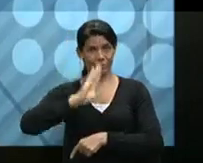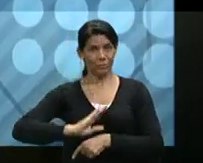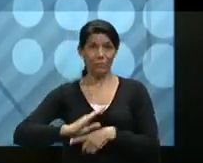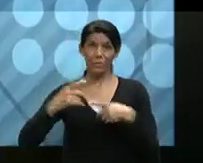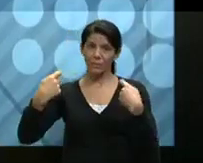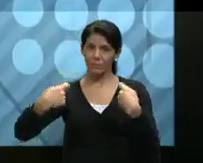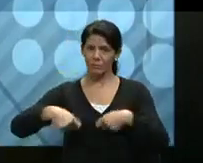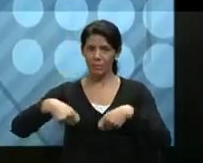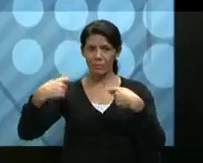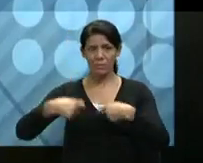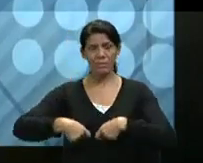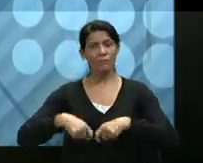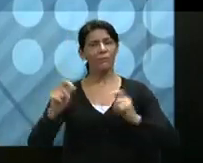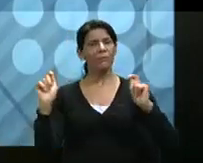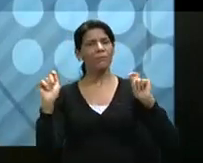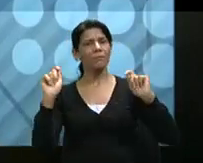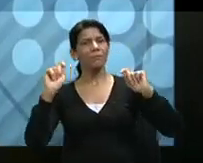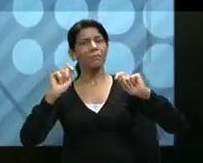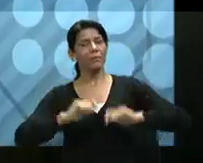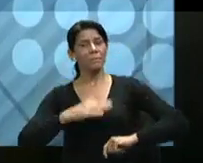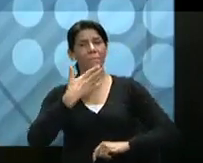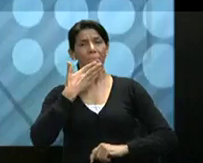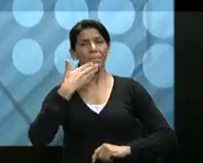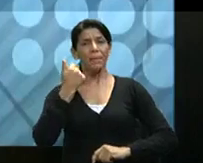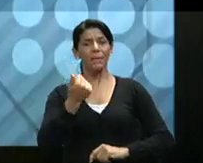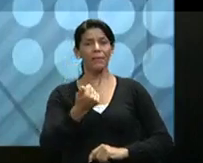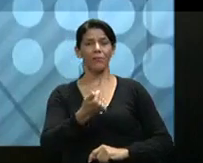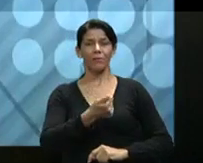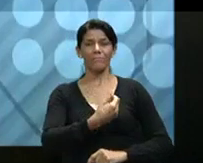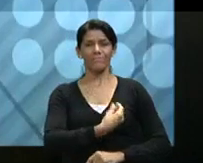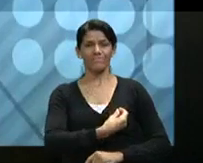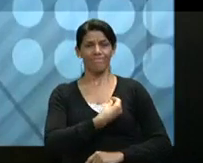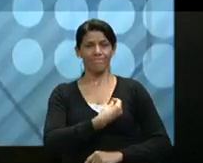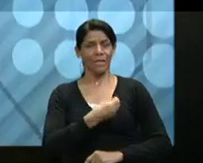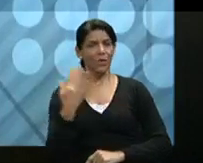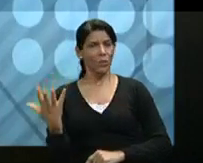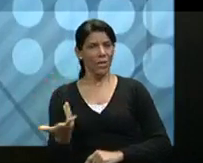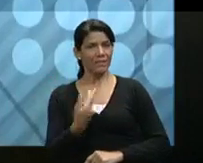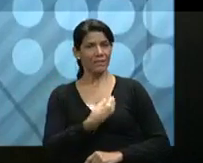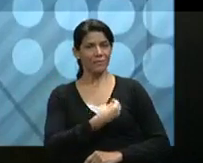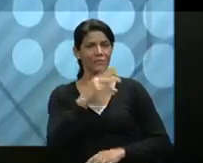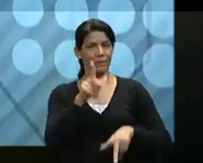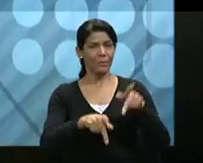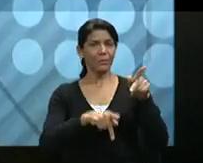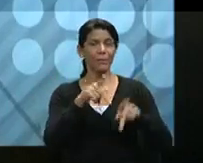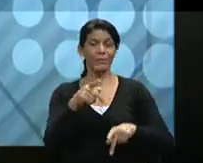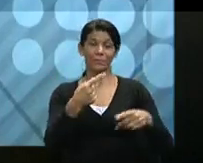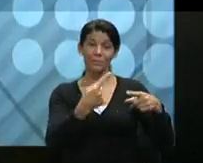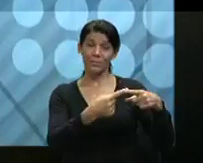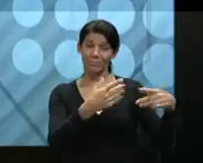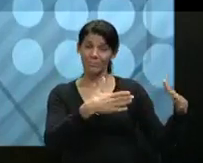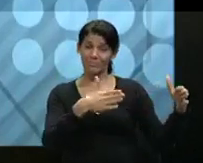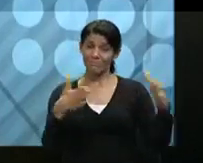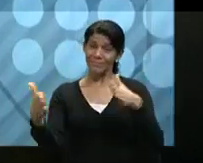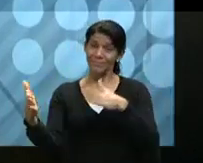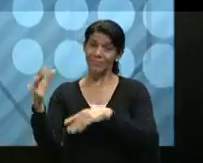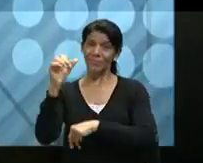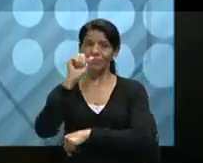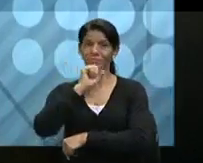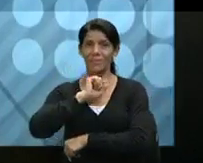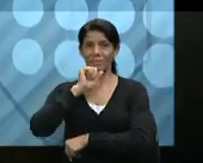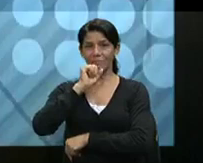deve ser no sentido de proporcionar uma melhor qualidade de vida a essa população, uma vez que esse processo de